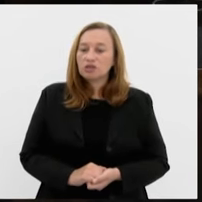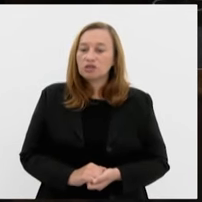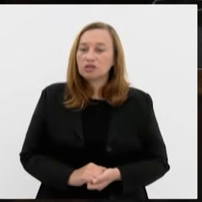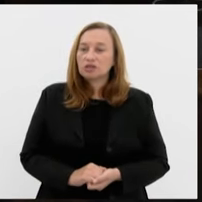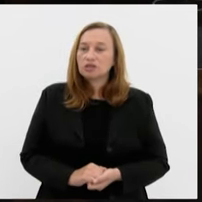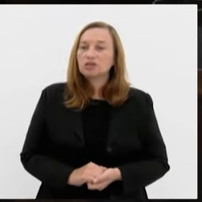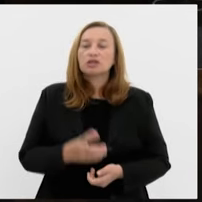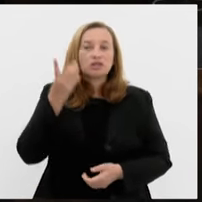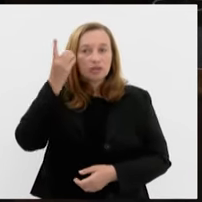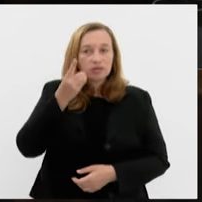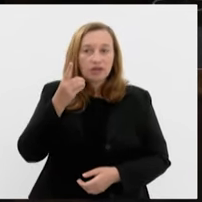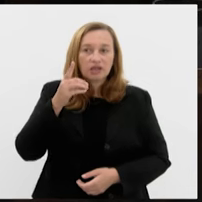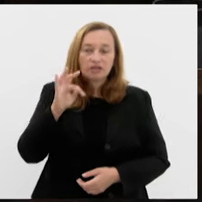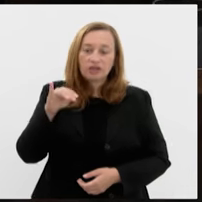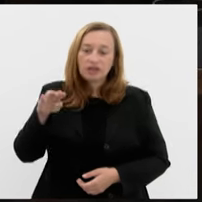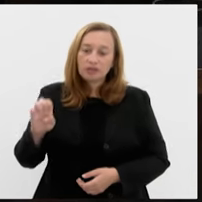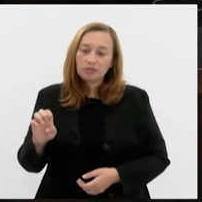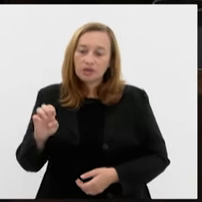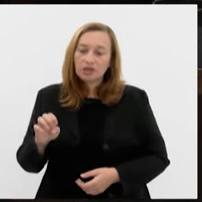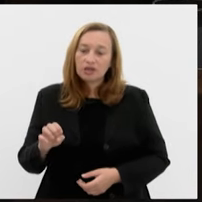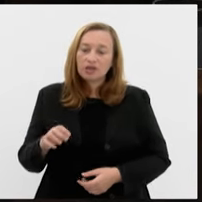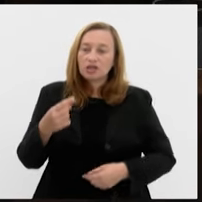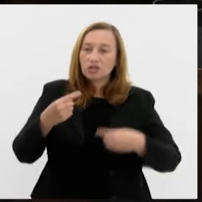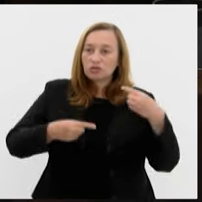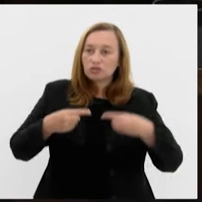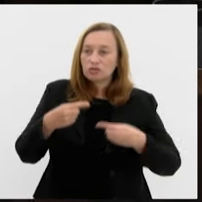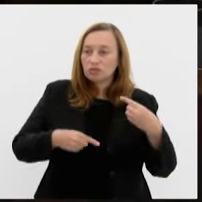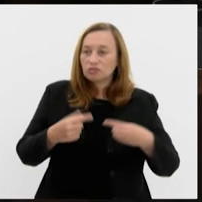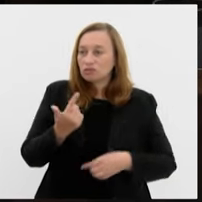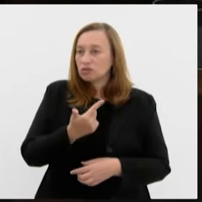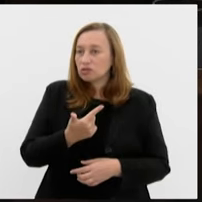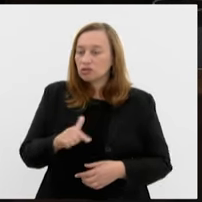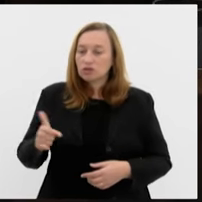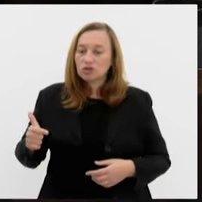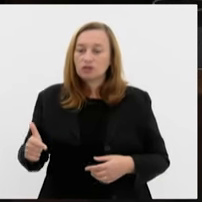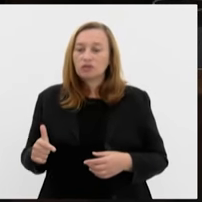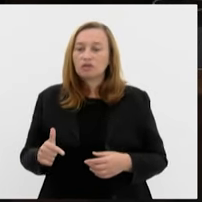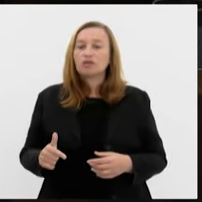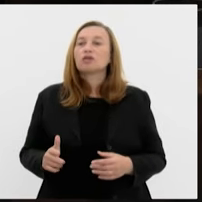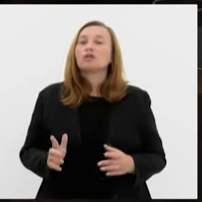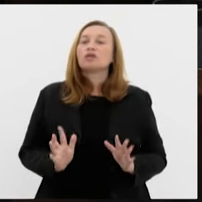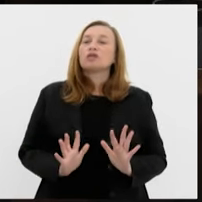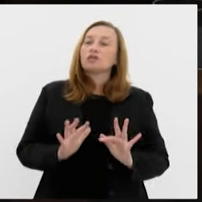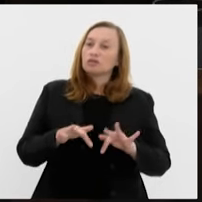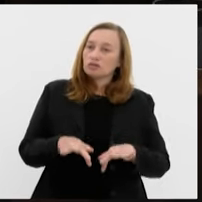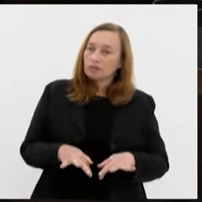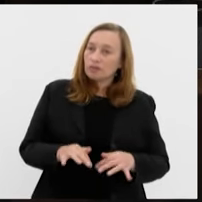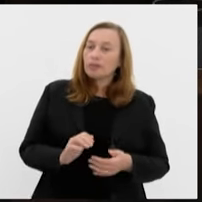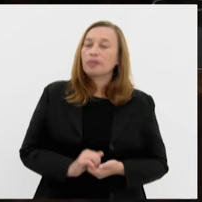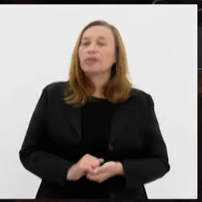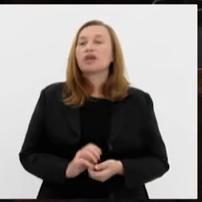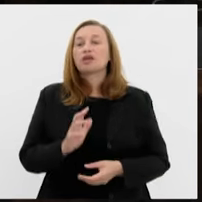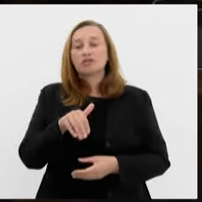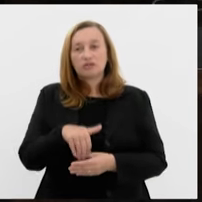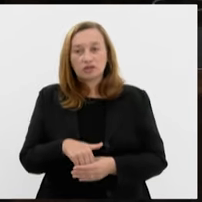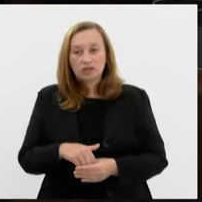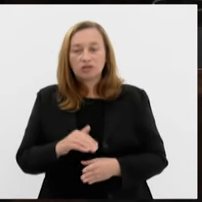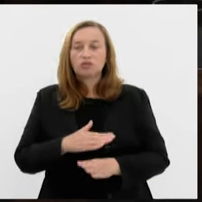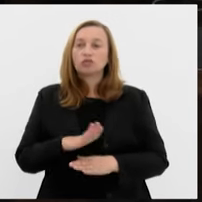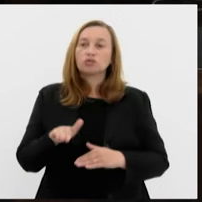Felipe Soares em discussão não havendo Quem Queira discutir encerrada a